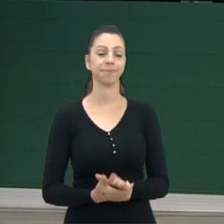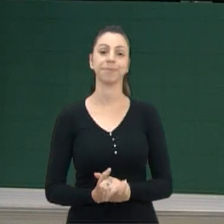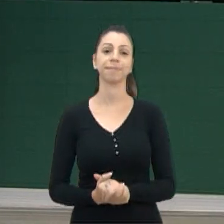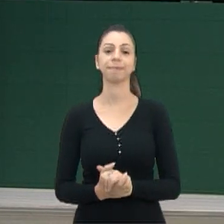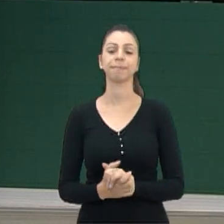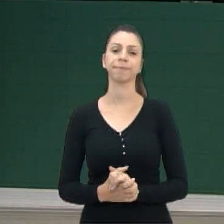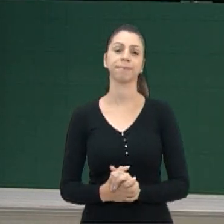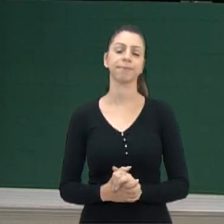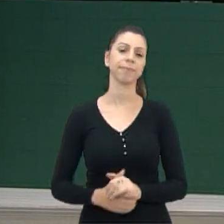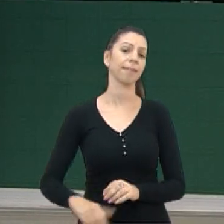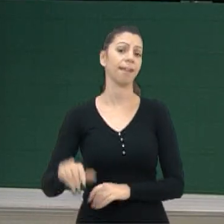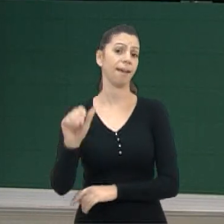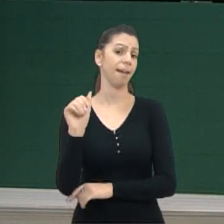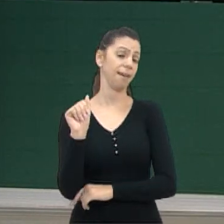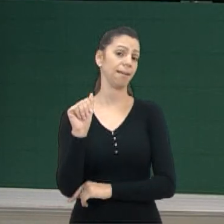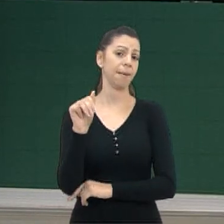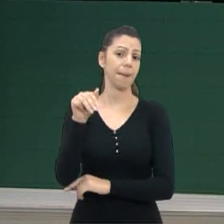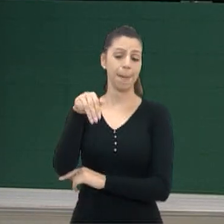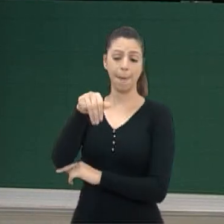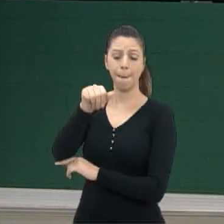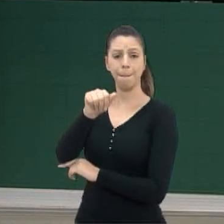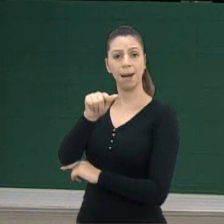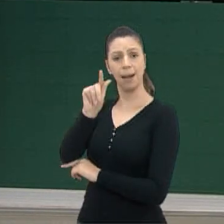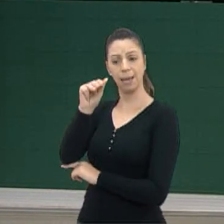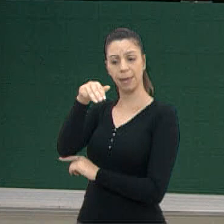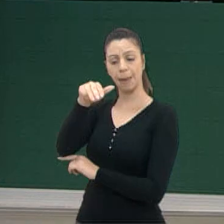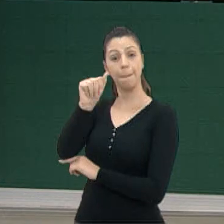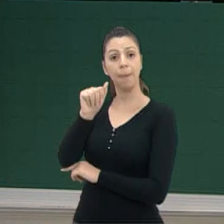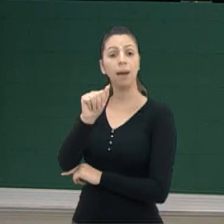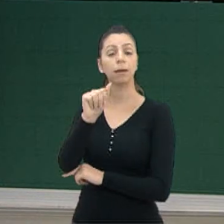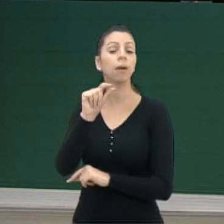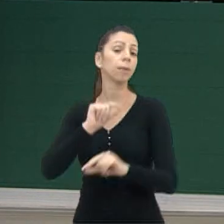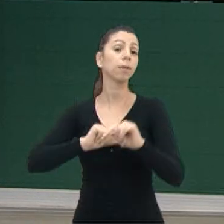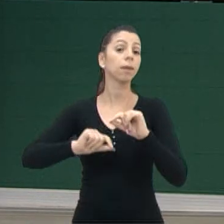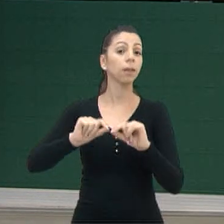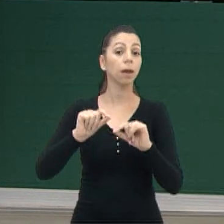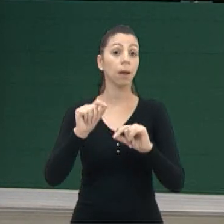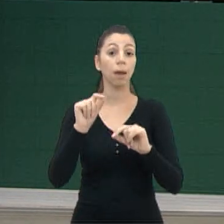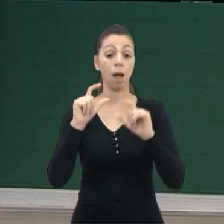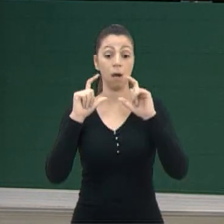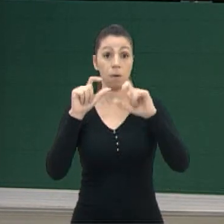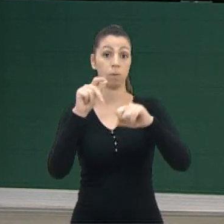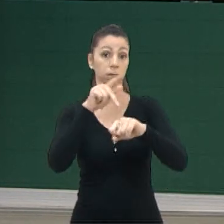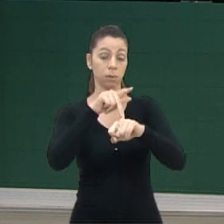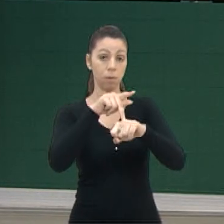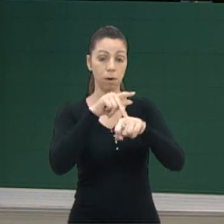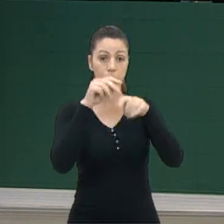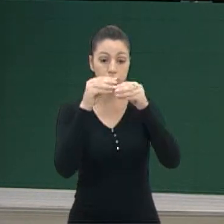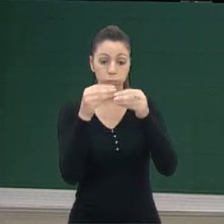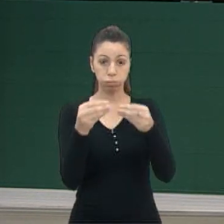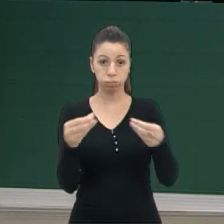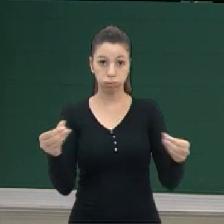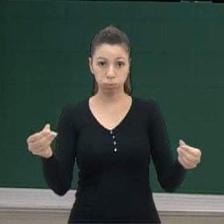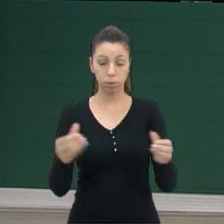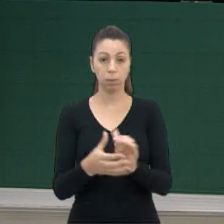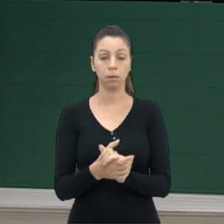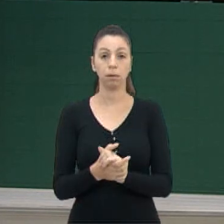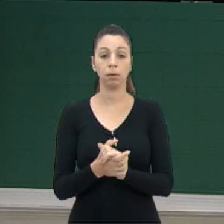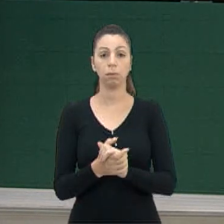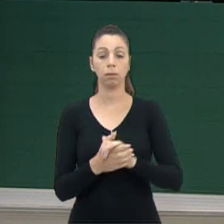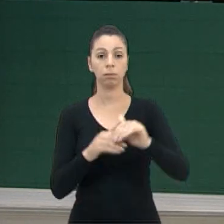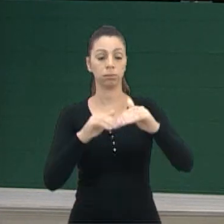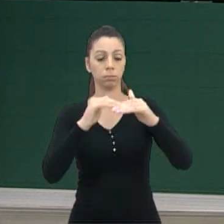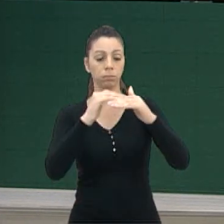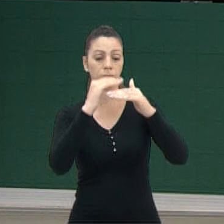A. Possui magma, que é a rocha derretida, então tem alta temperatura aí, e é a camada intermediária,